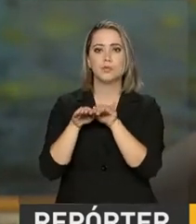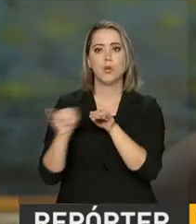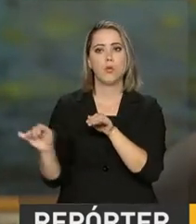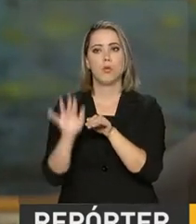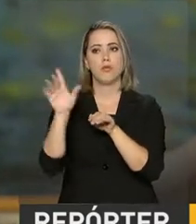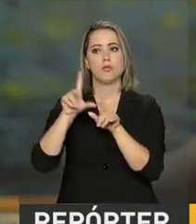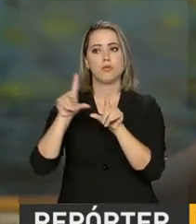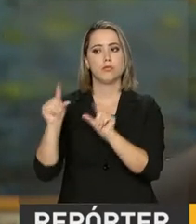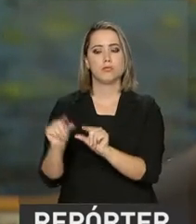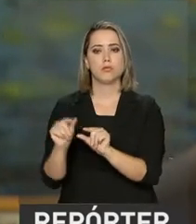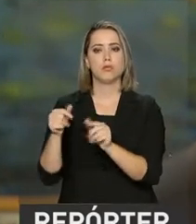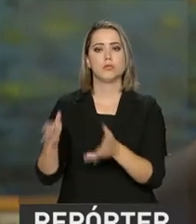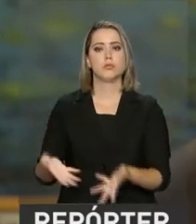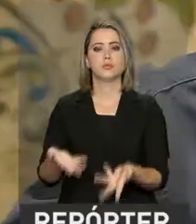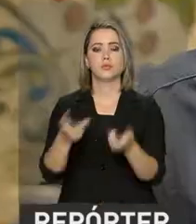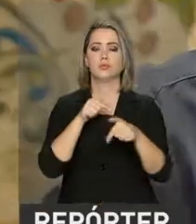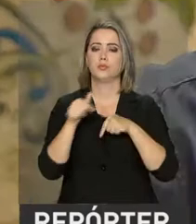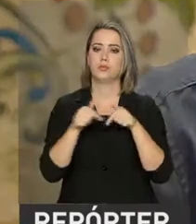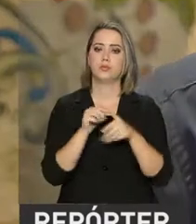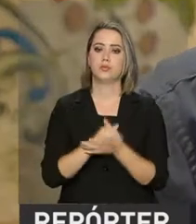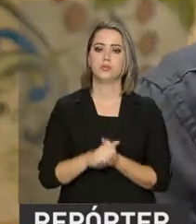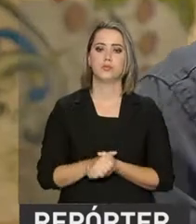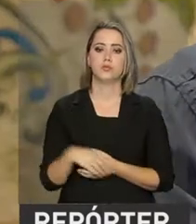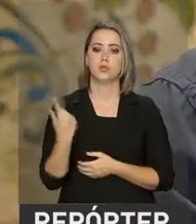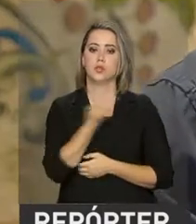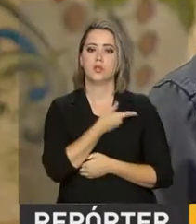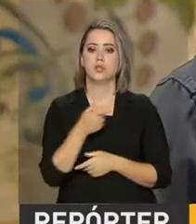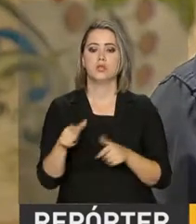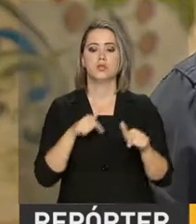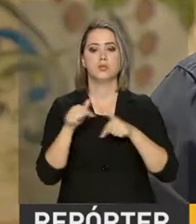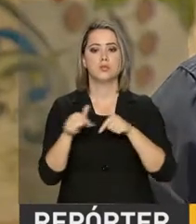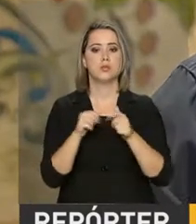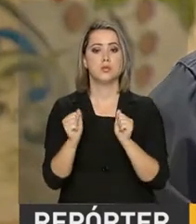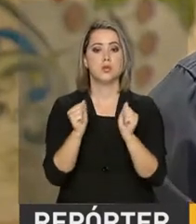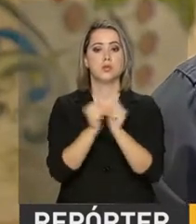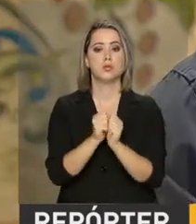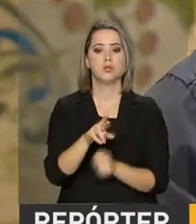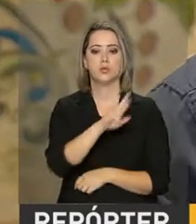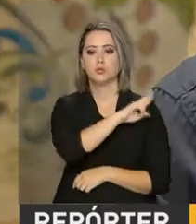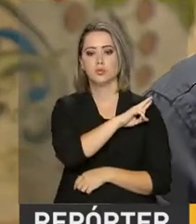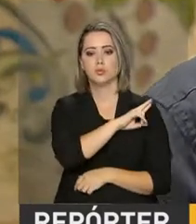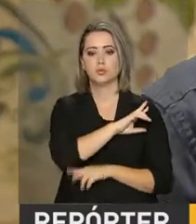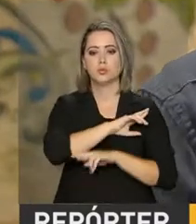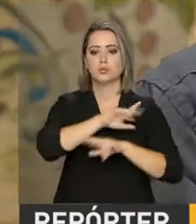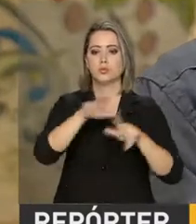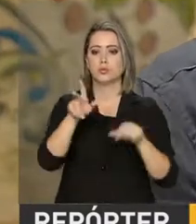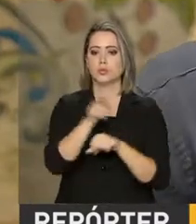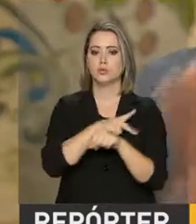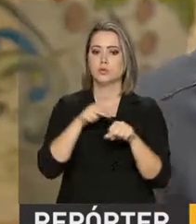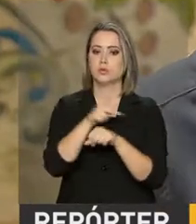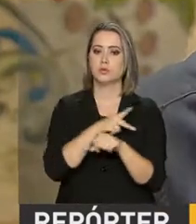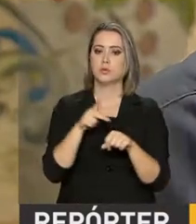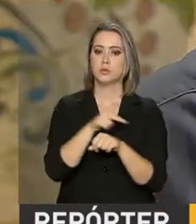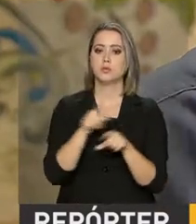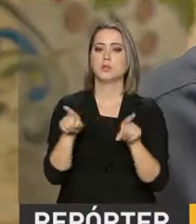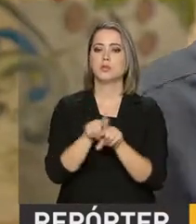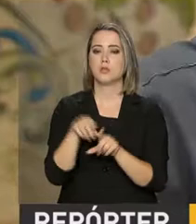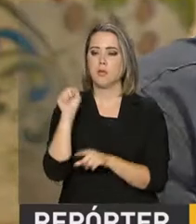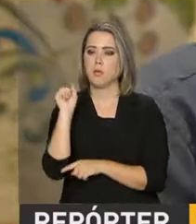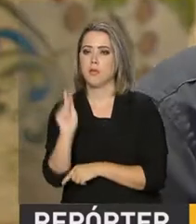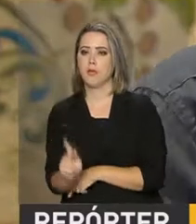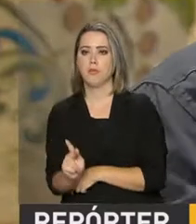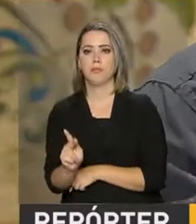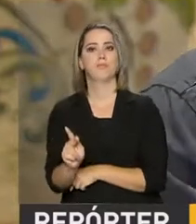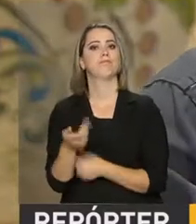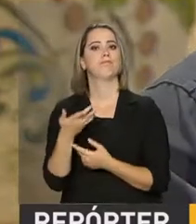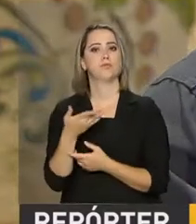baixa e com maior geração de empregos nós estamos agindo com responsabilidade aliás muitos países do mundo estão fazendo reforma da previdência o